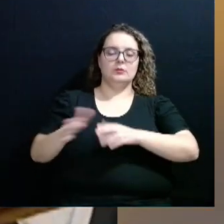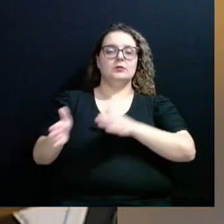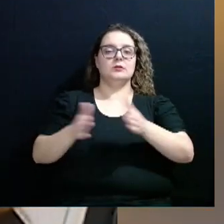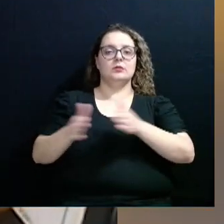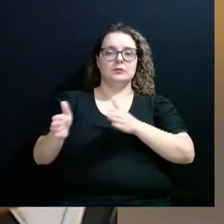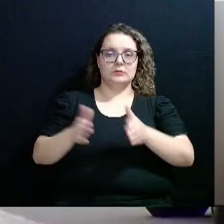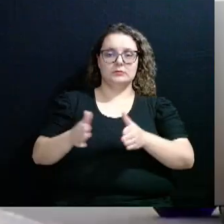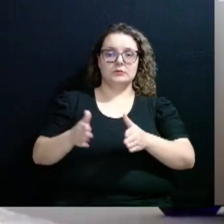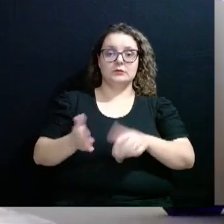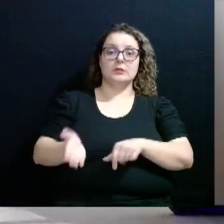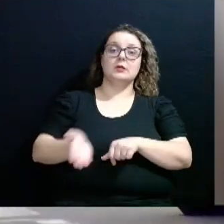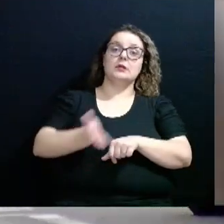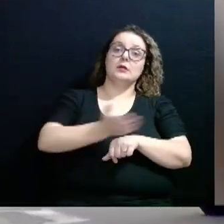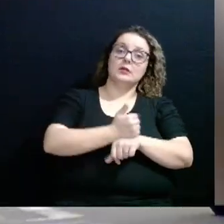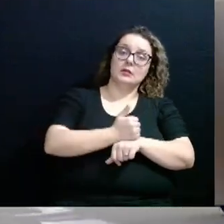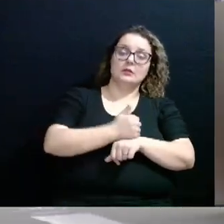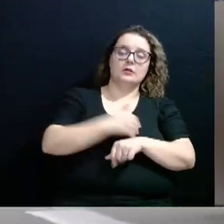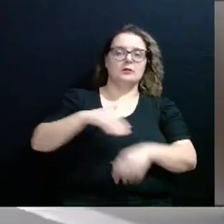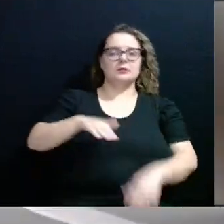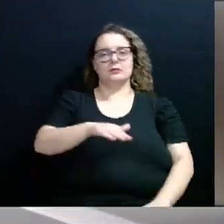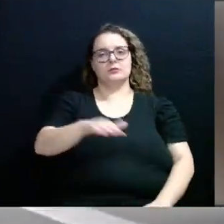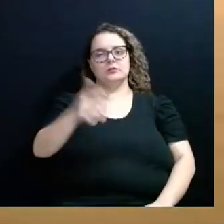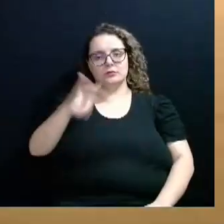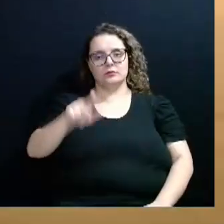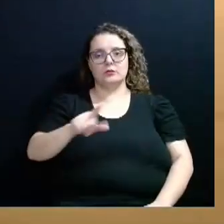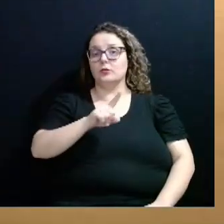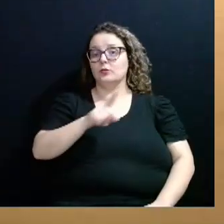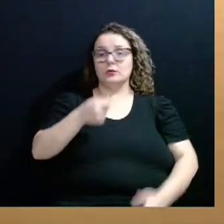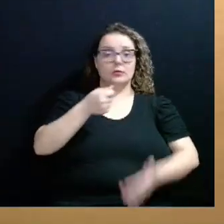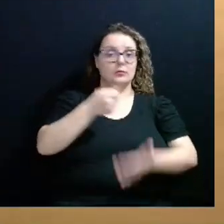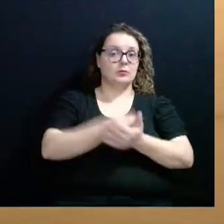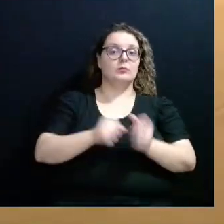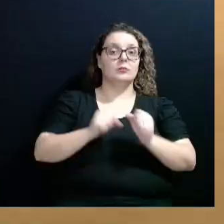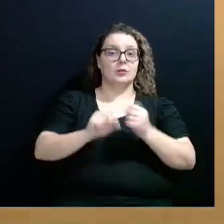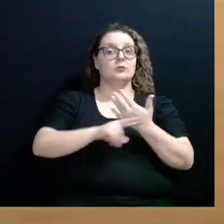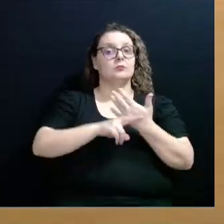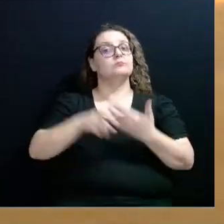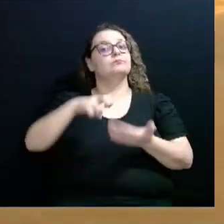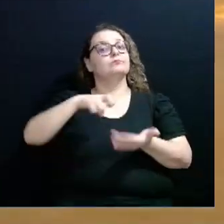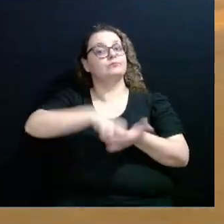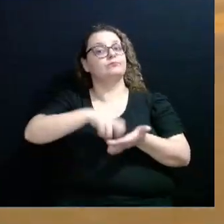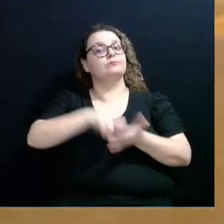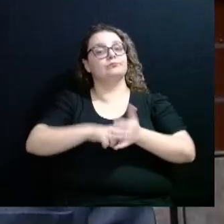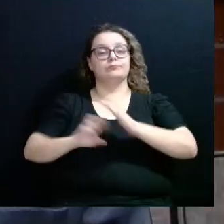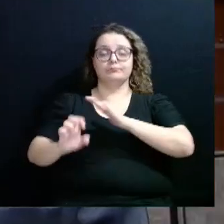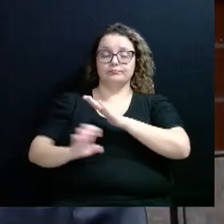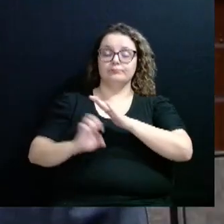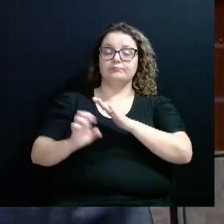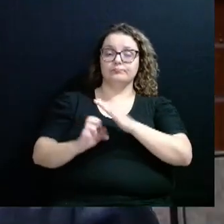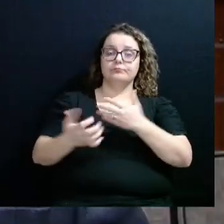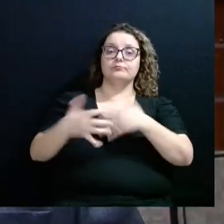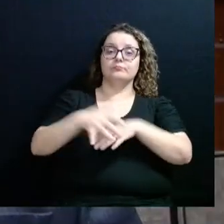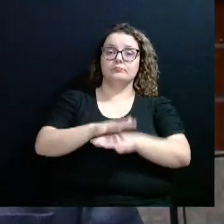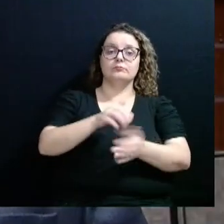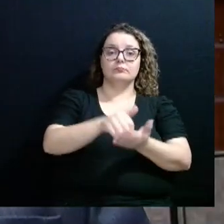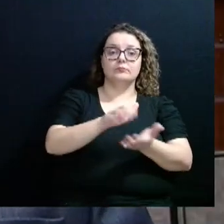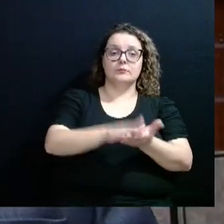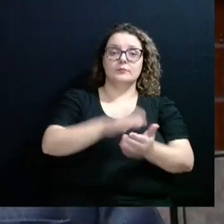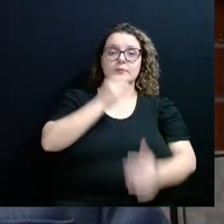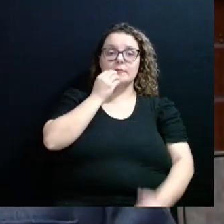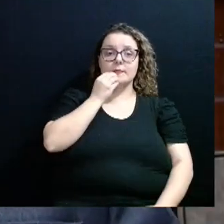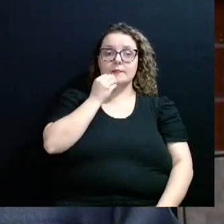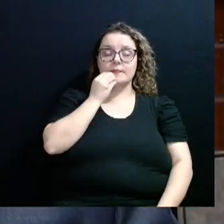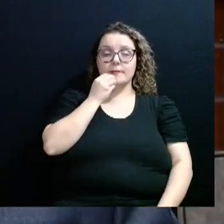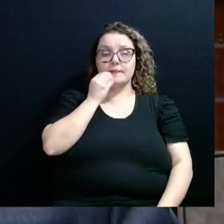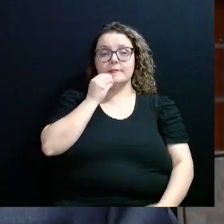das viagens. O descumprimento pode gerar sanções às empresas, incluindo multa. Hoje, se você olhar, a gente